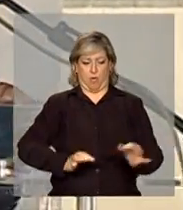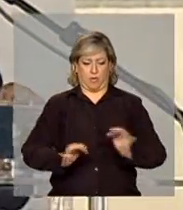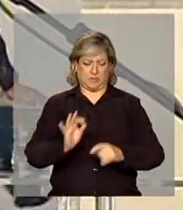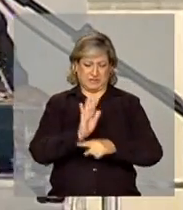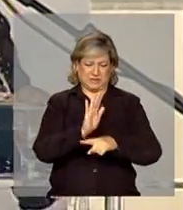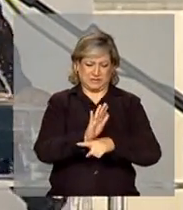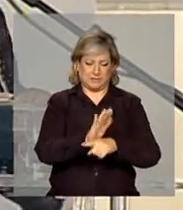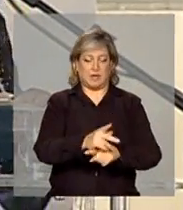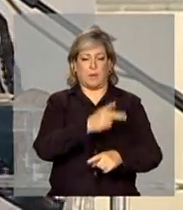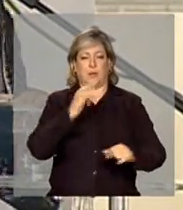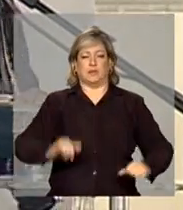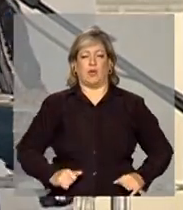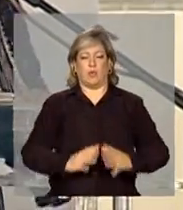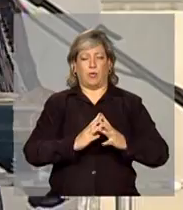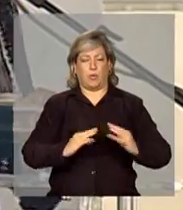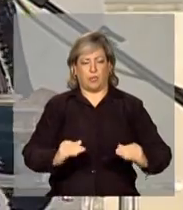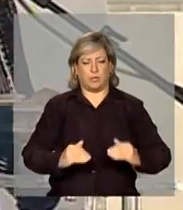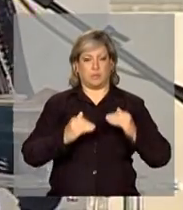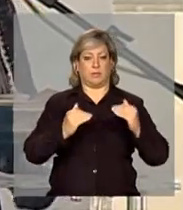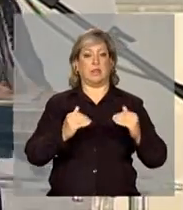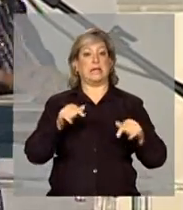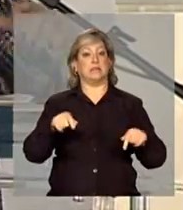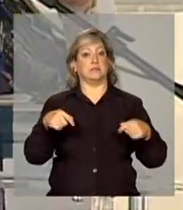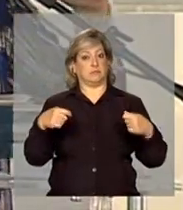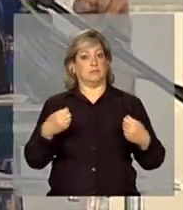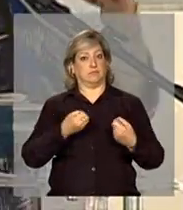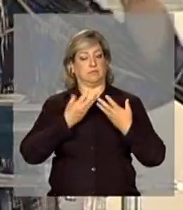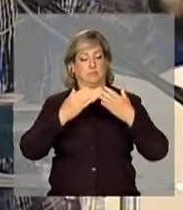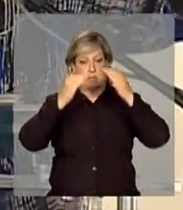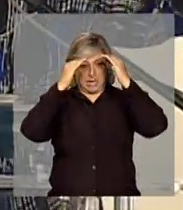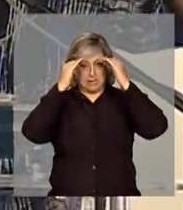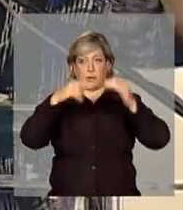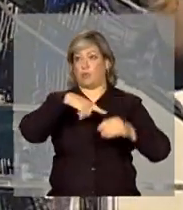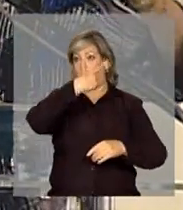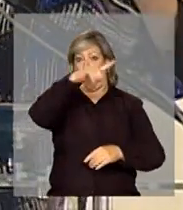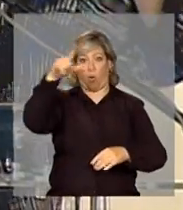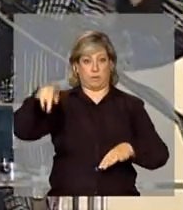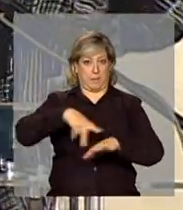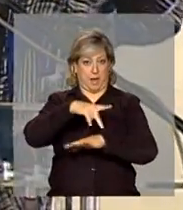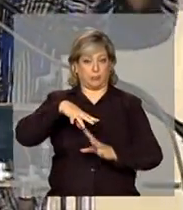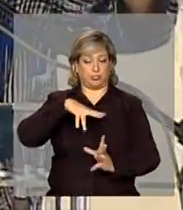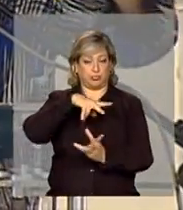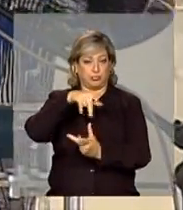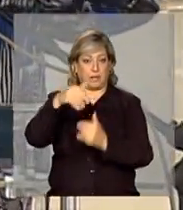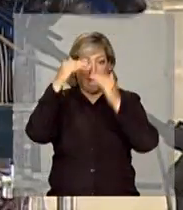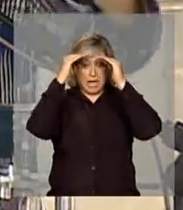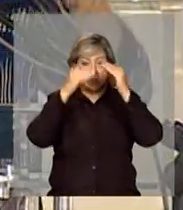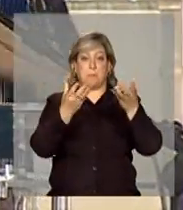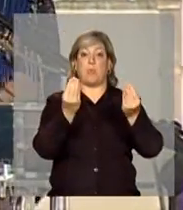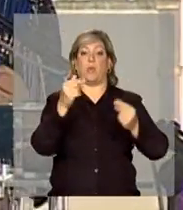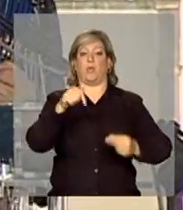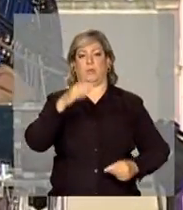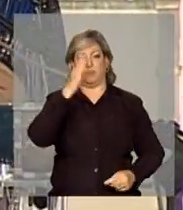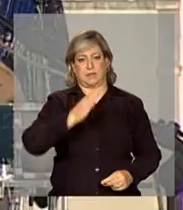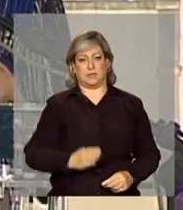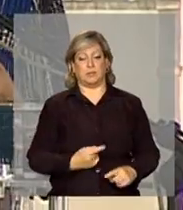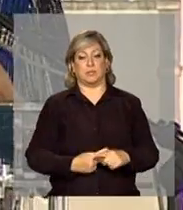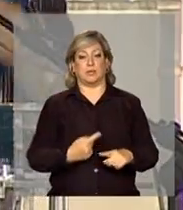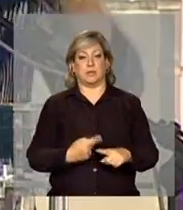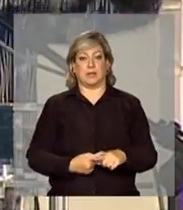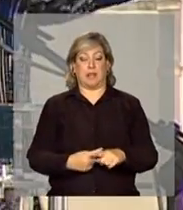mundo em que o contrário está se dando. Países que conseguiram chegar e atingir um